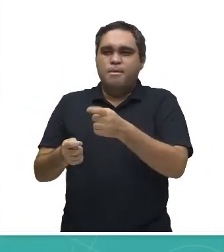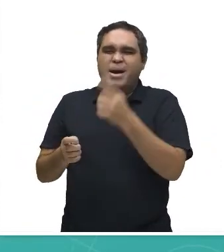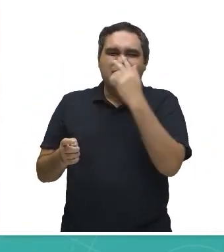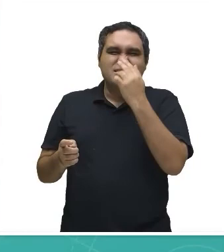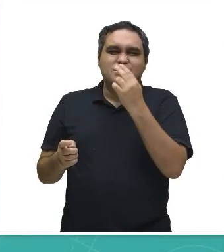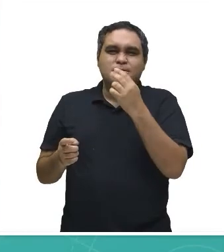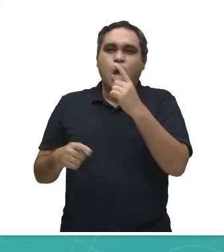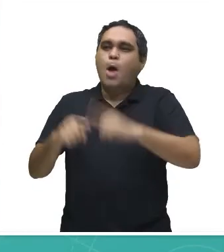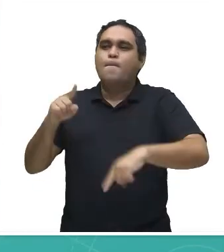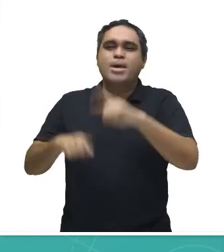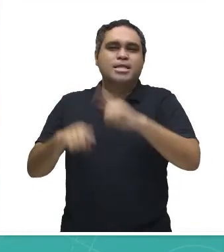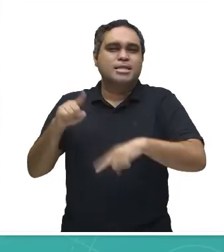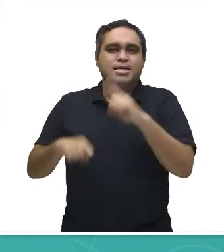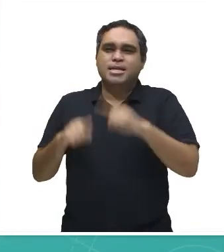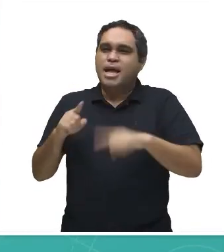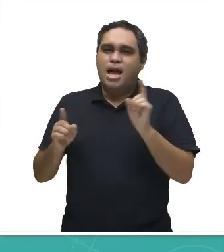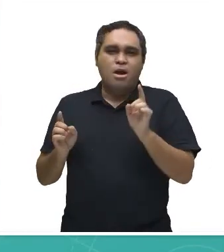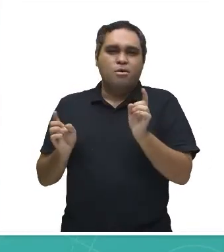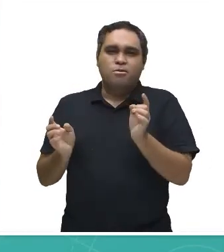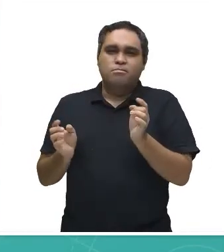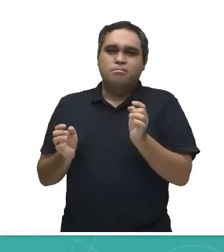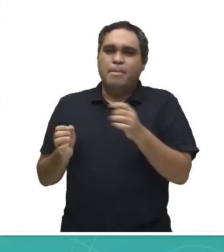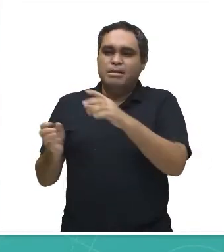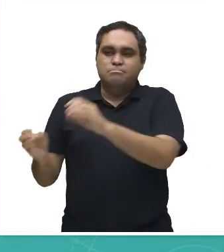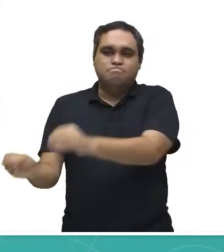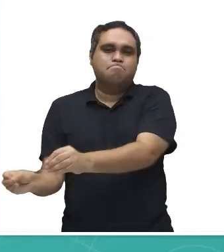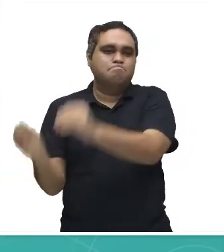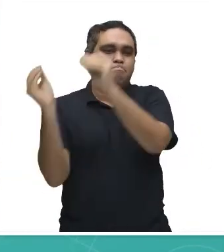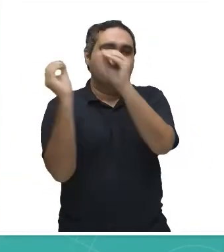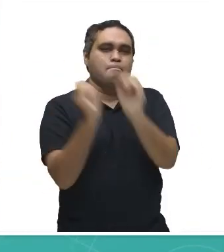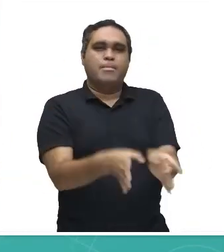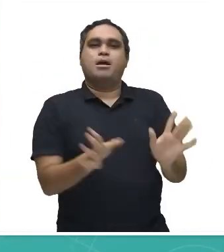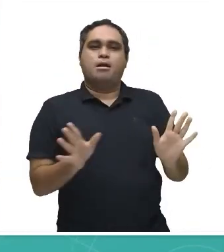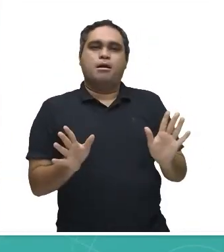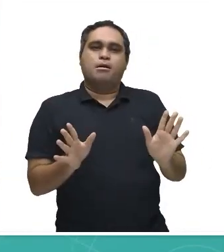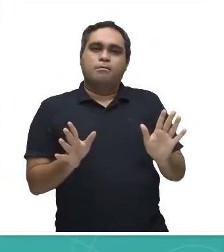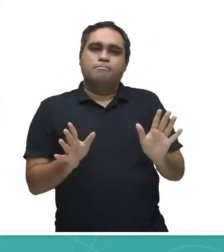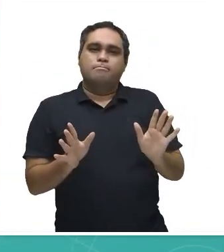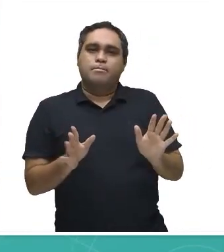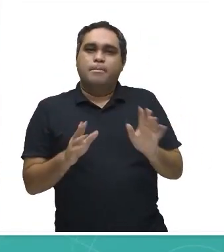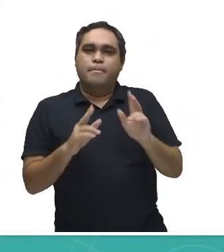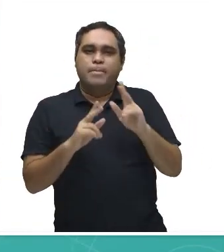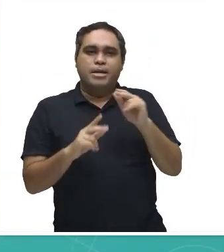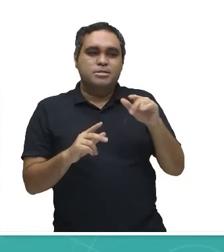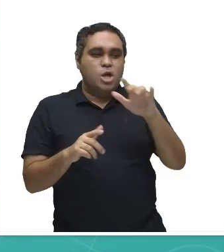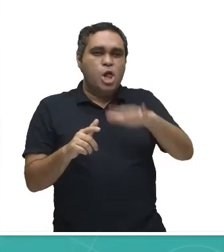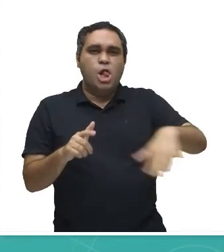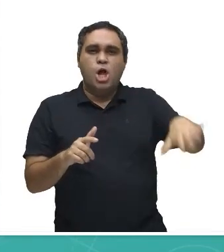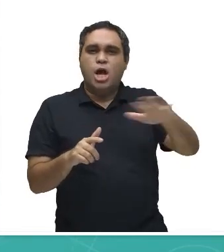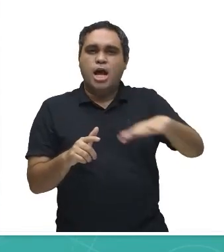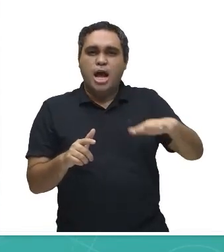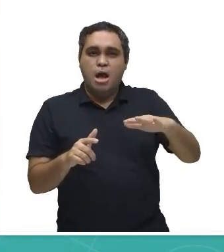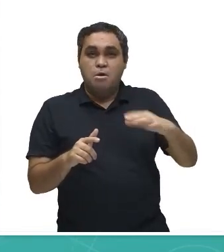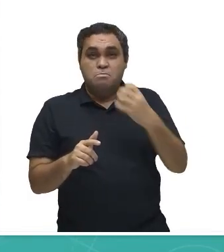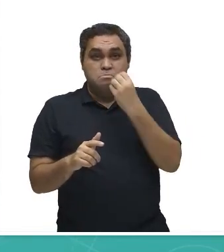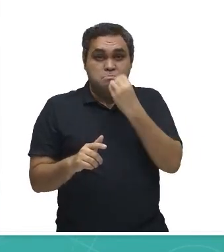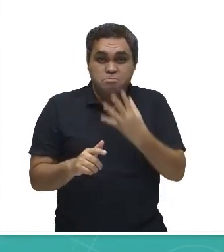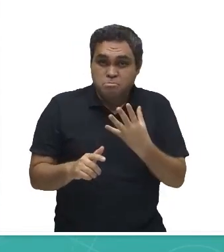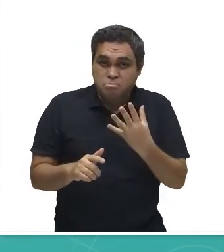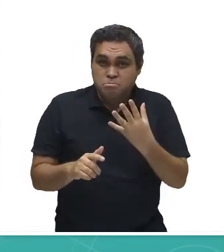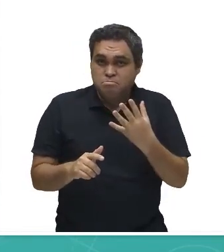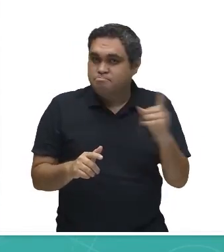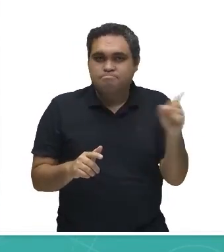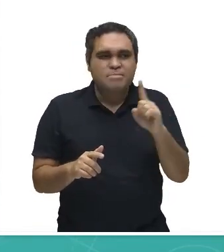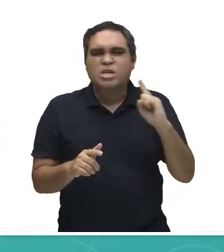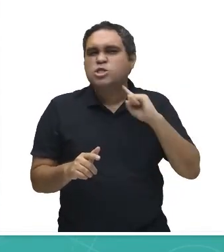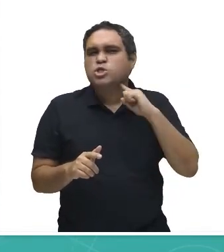ali jogados nesse espaço e totalmente inadequado. Se você, o Brasil também tem uma grande situação. Nós